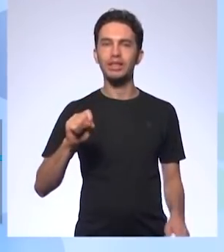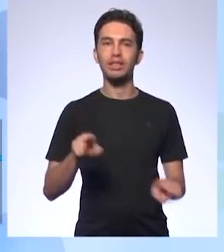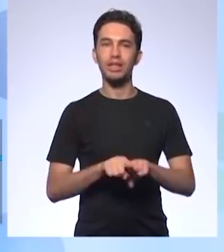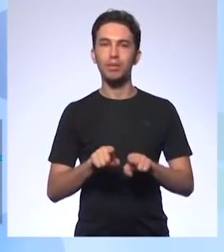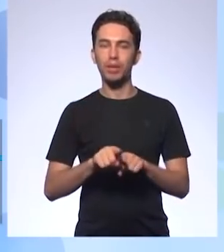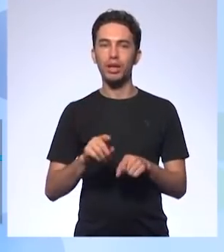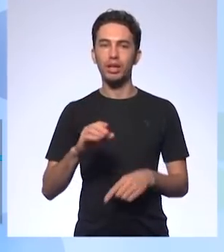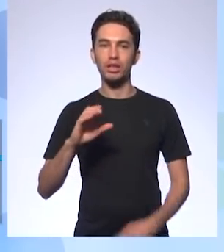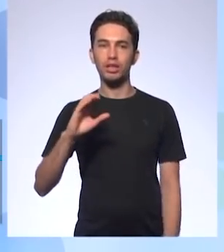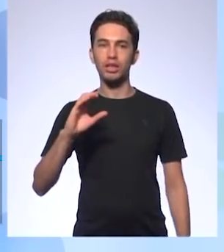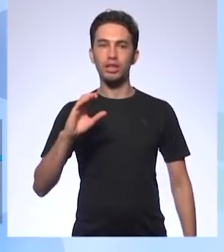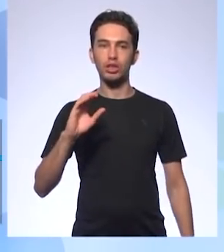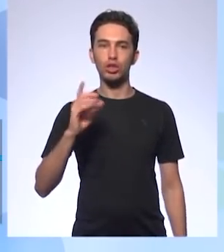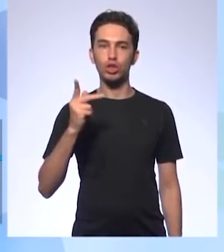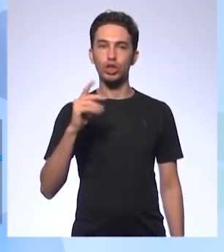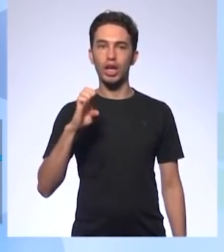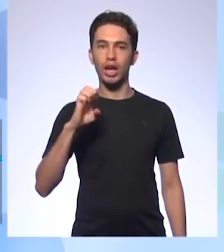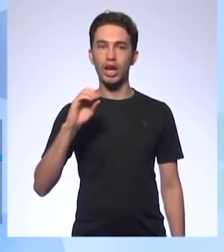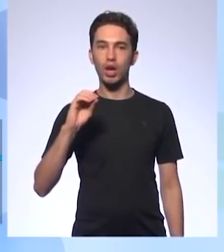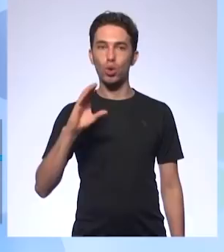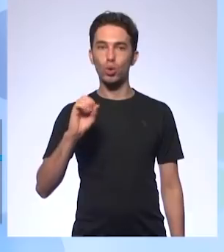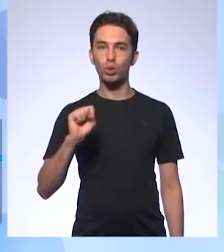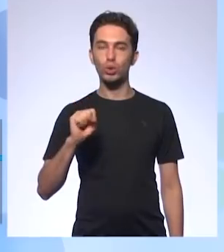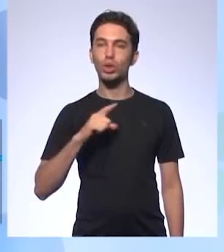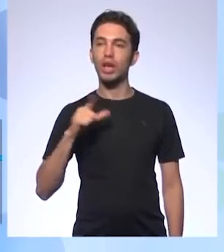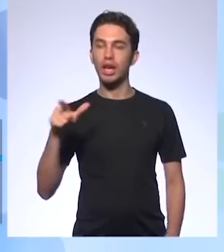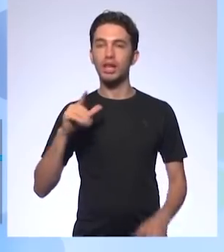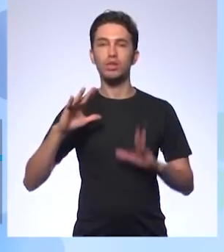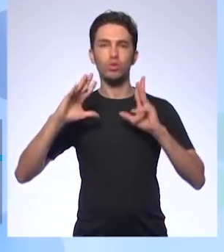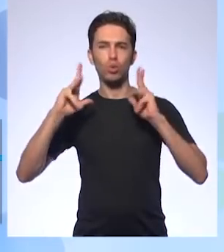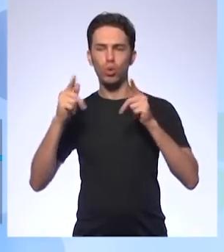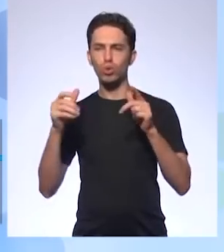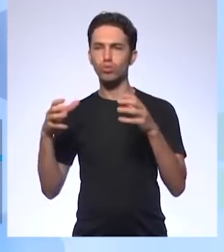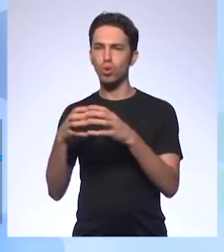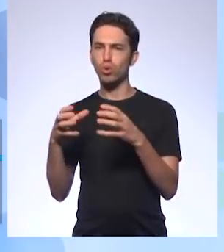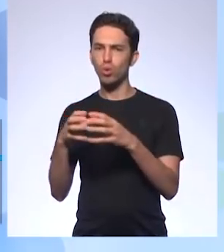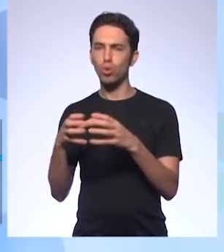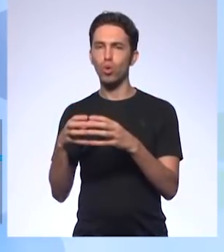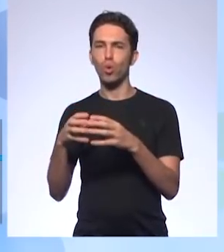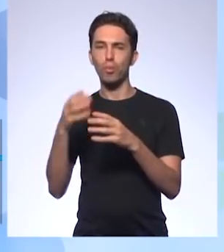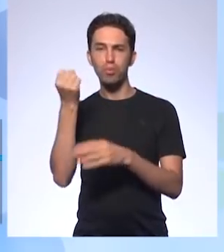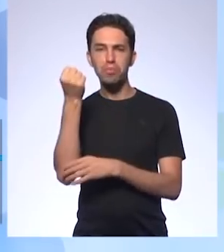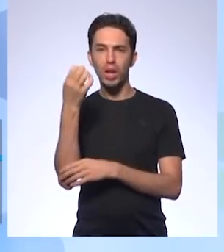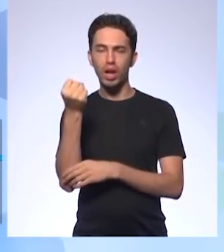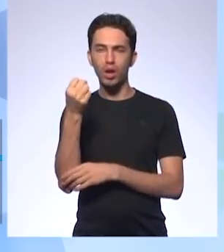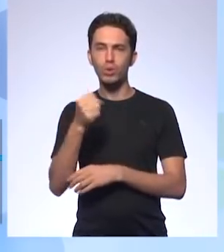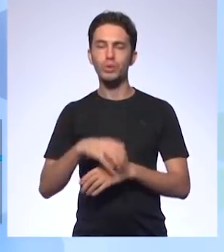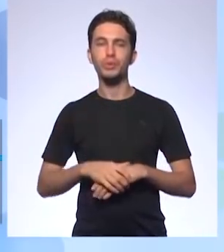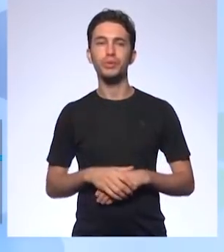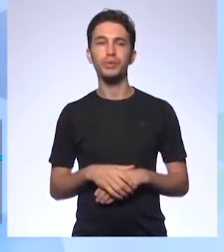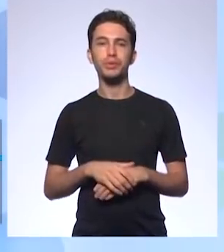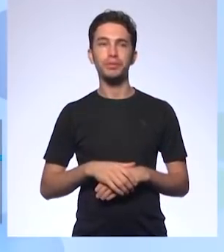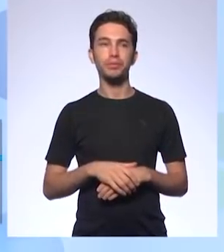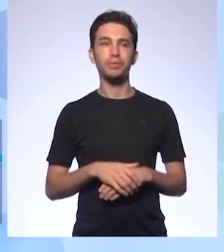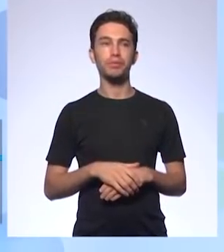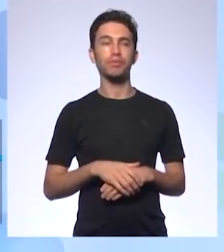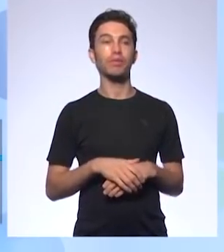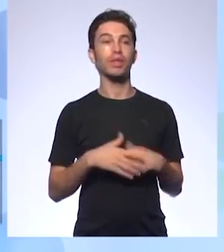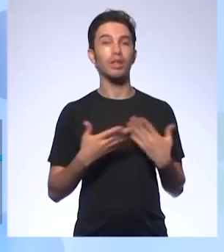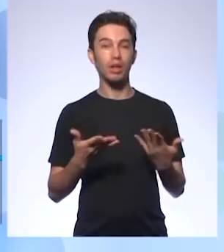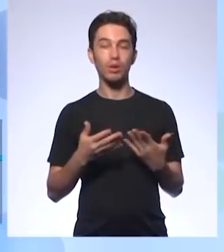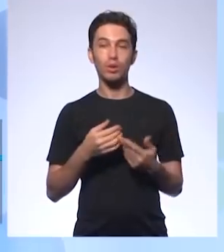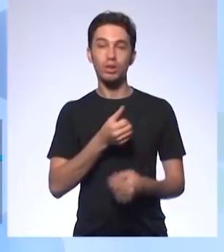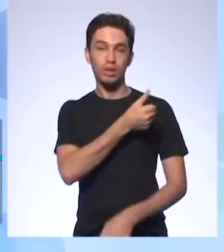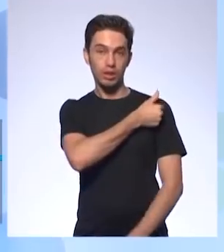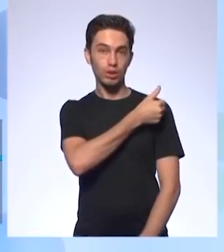populações majoritariamente brancas. Estou recebendo bastante contribuição acerca disso. Então, assim, ó,